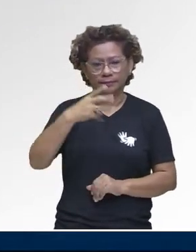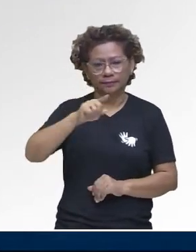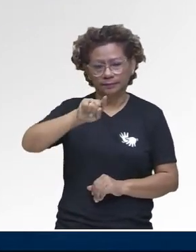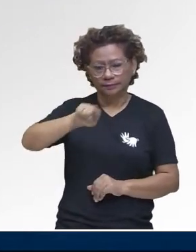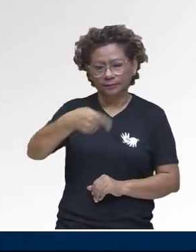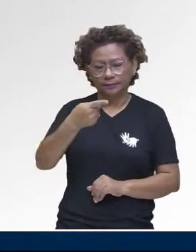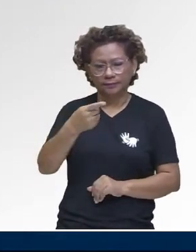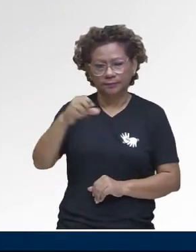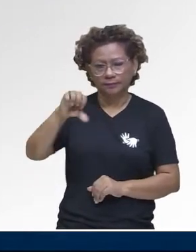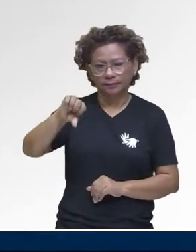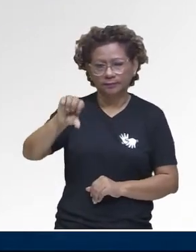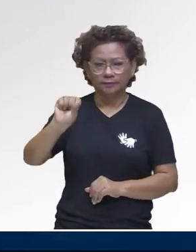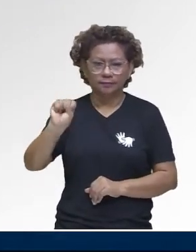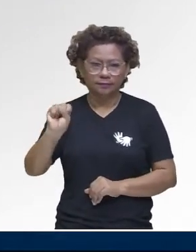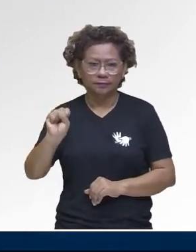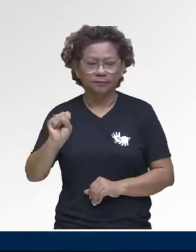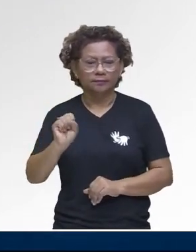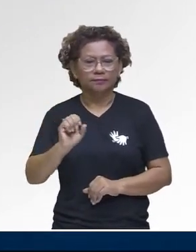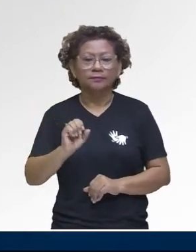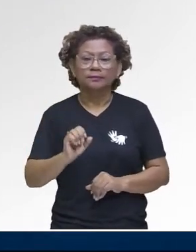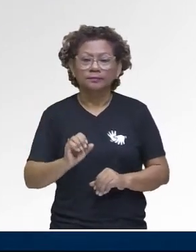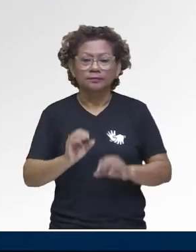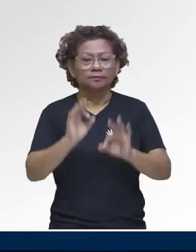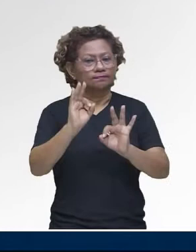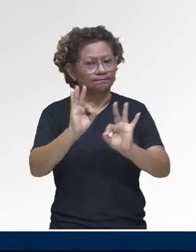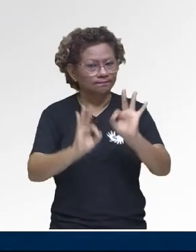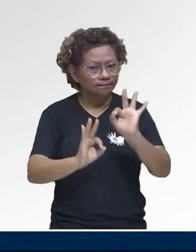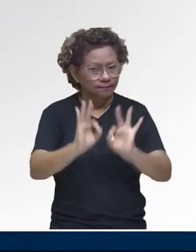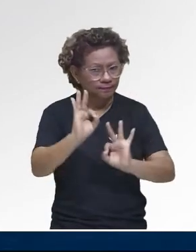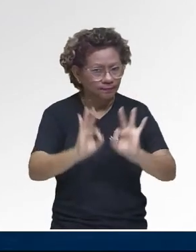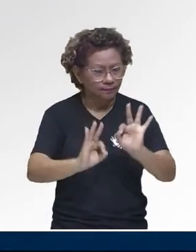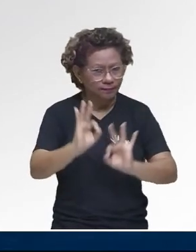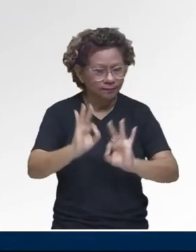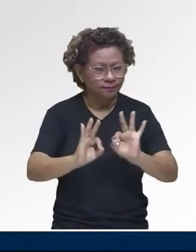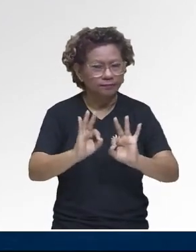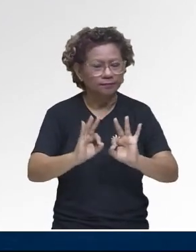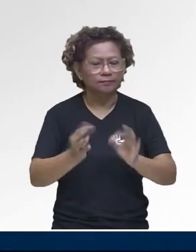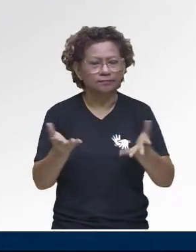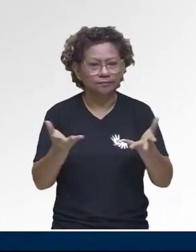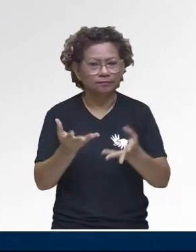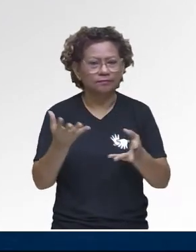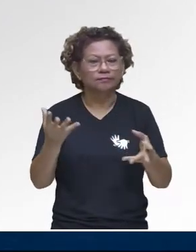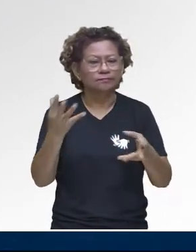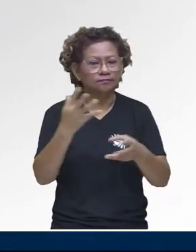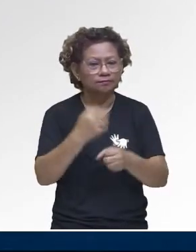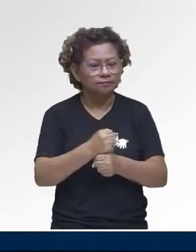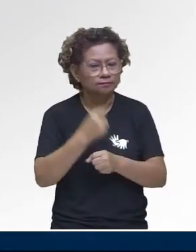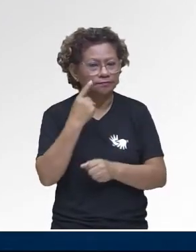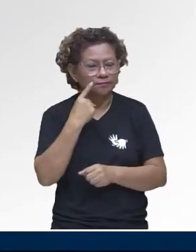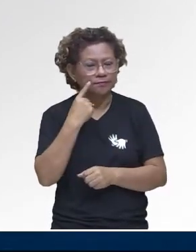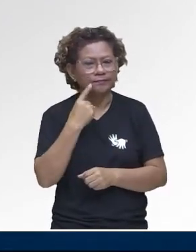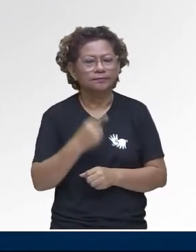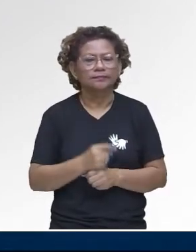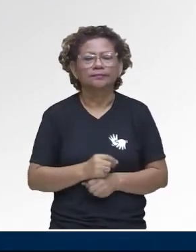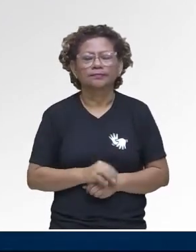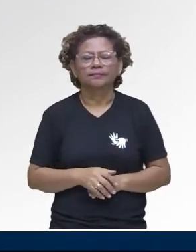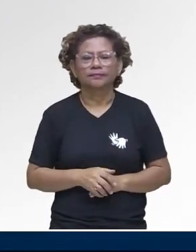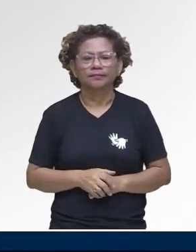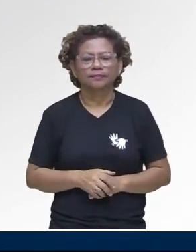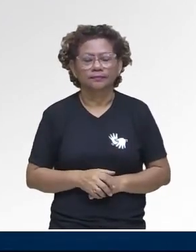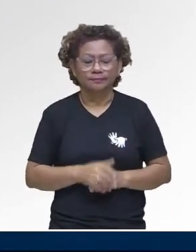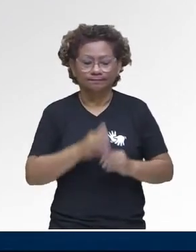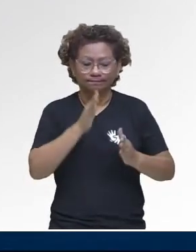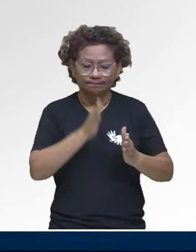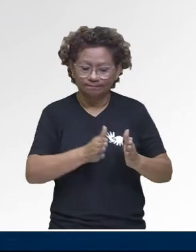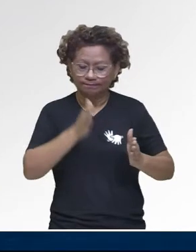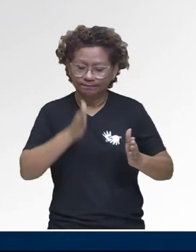3,98. E aí a gente vai somar cada um desses elementos, lembrando das casas decimais, né? Então, o cálculo da